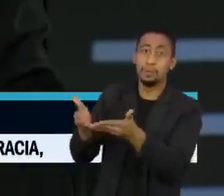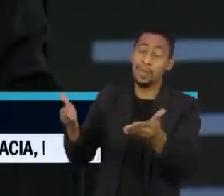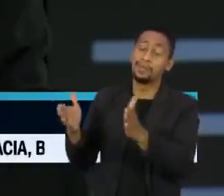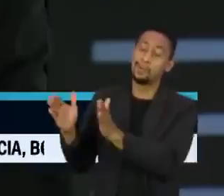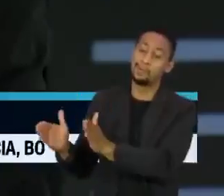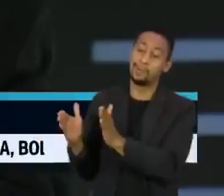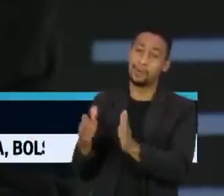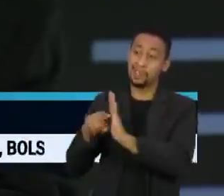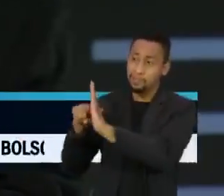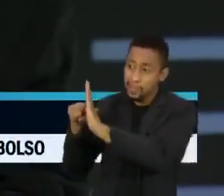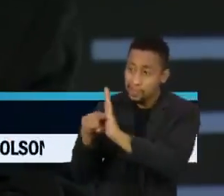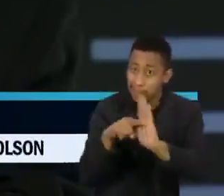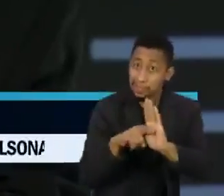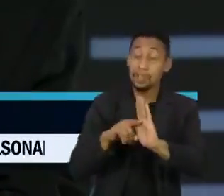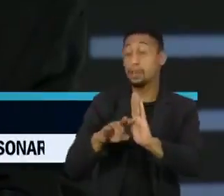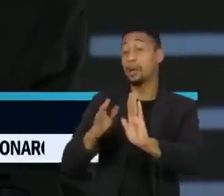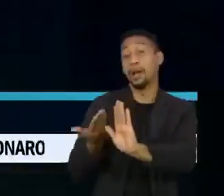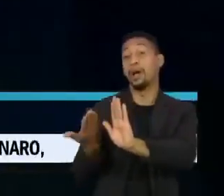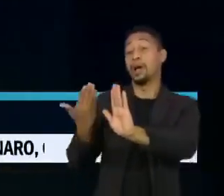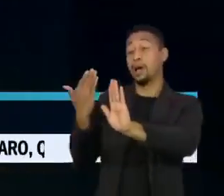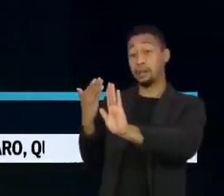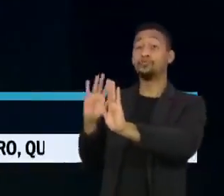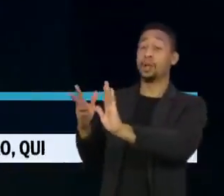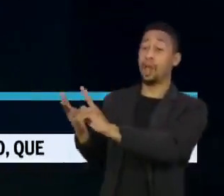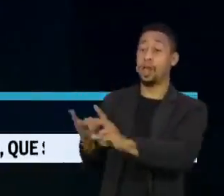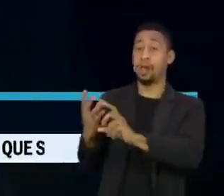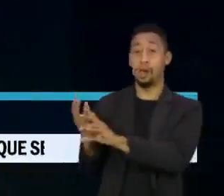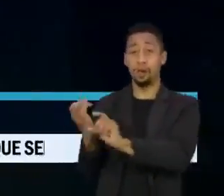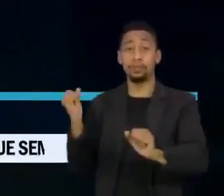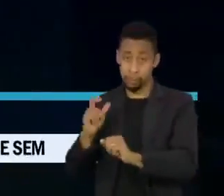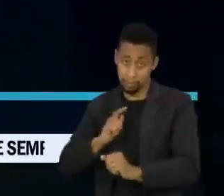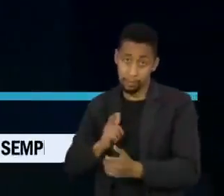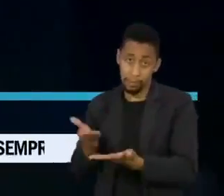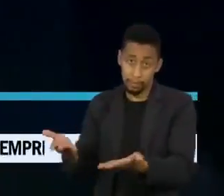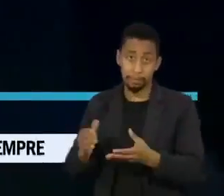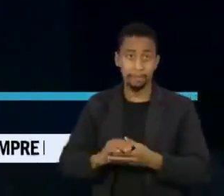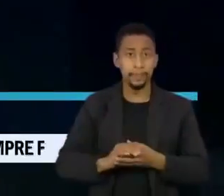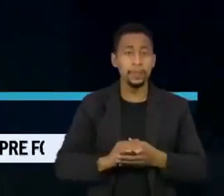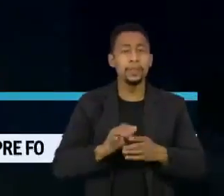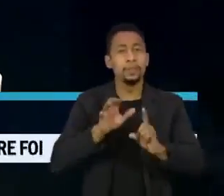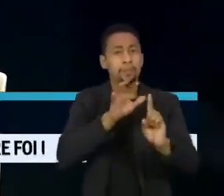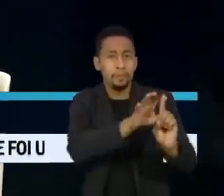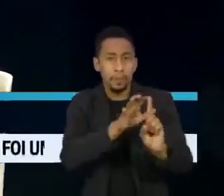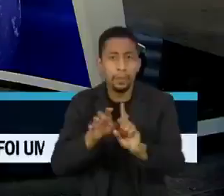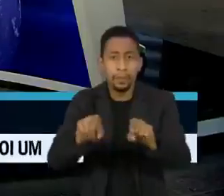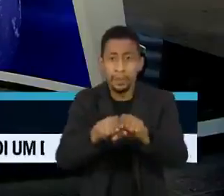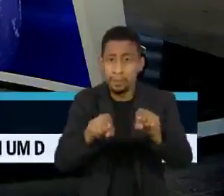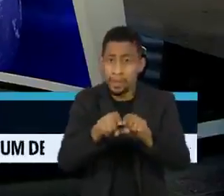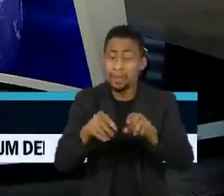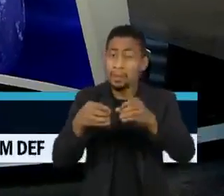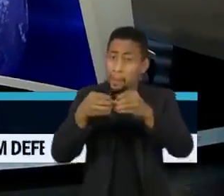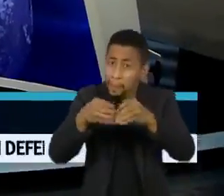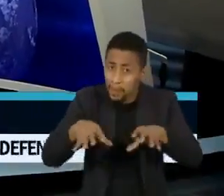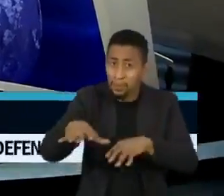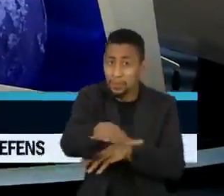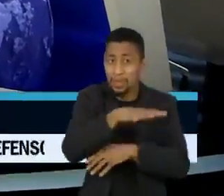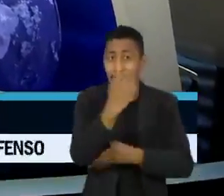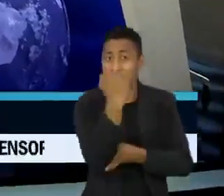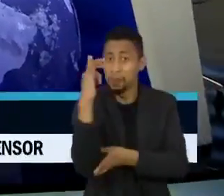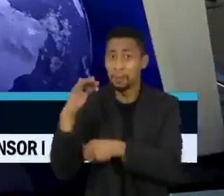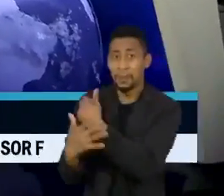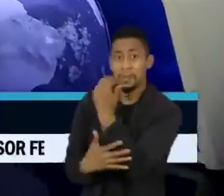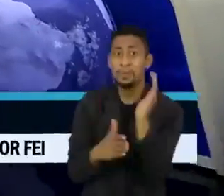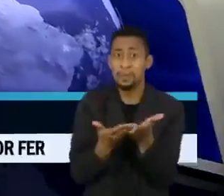nesse processo muita gente acaba muito dinheiro essa notícia também tem Impacto direto nos danos do meio